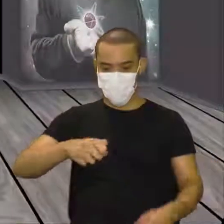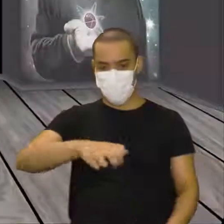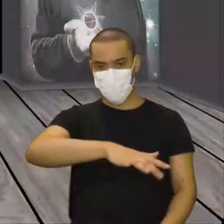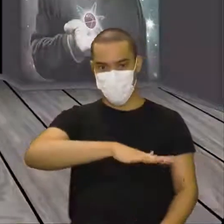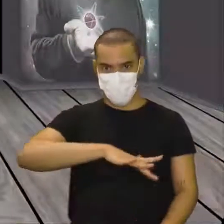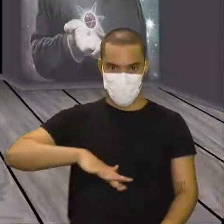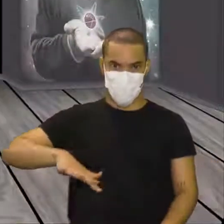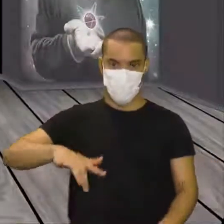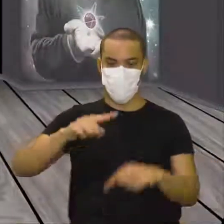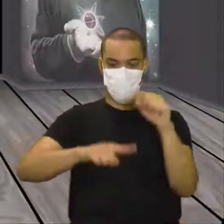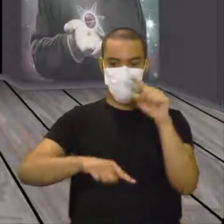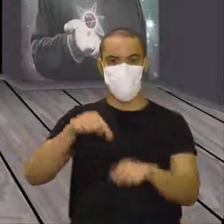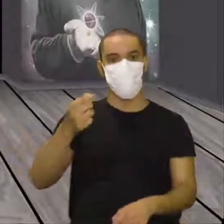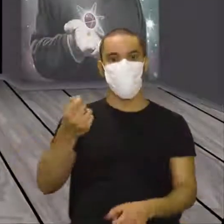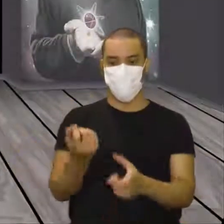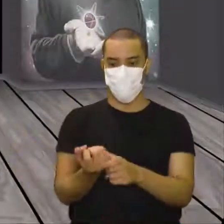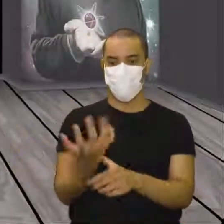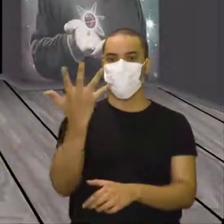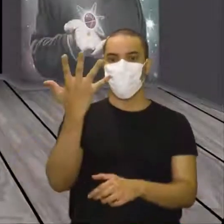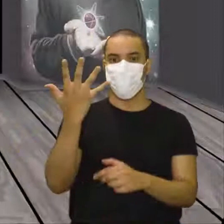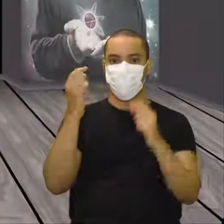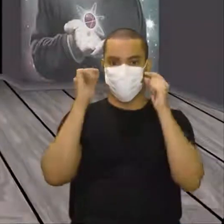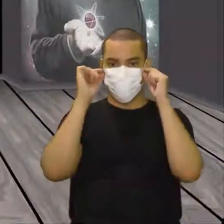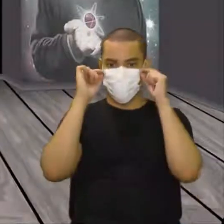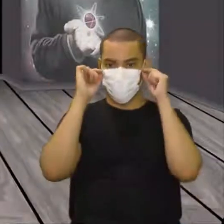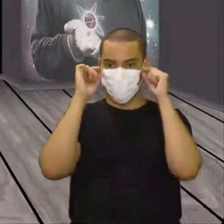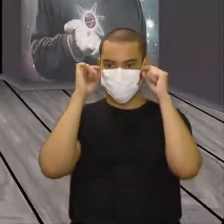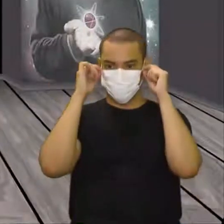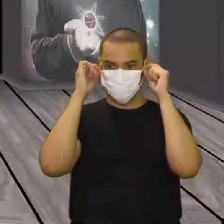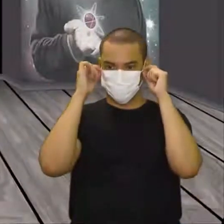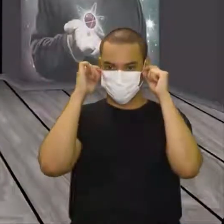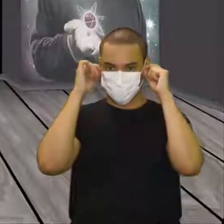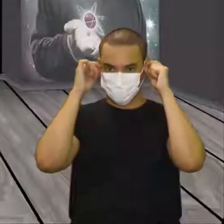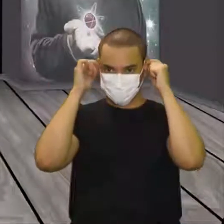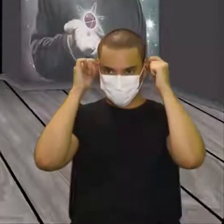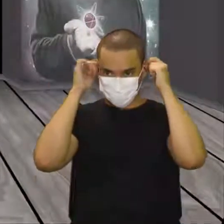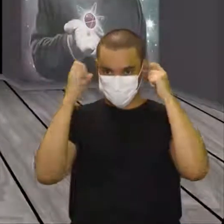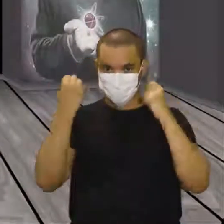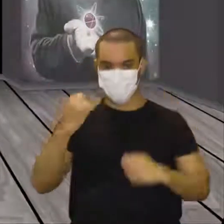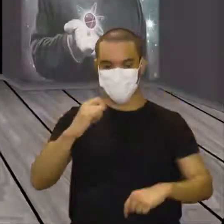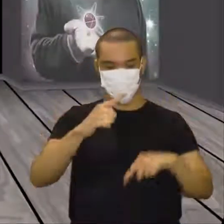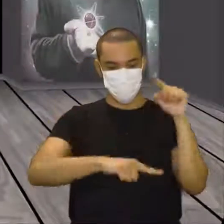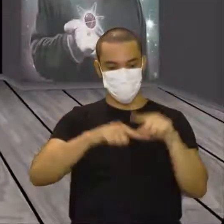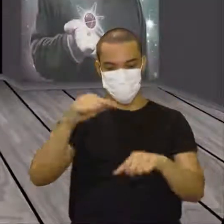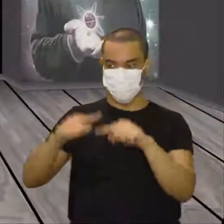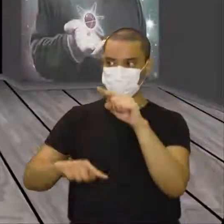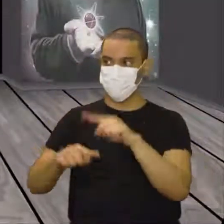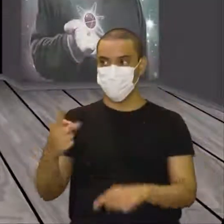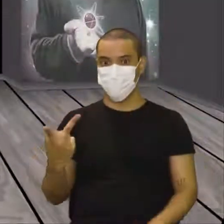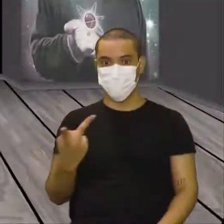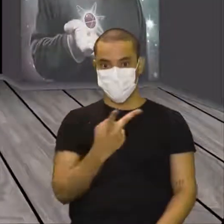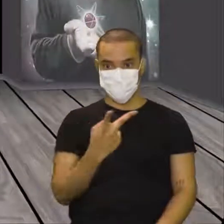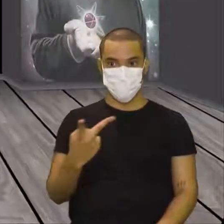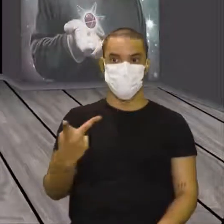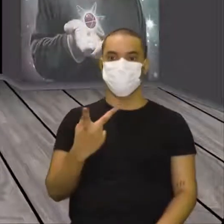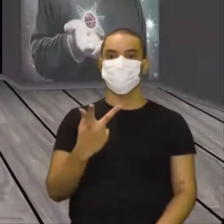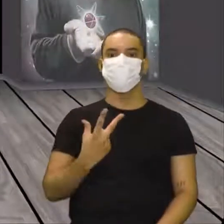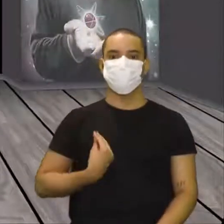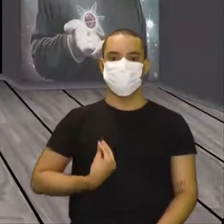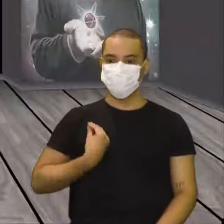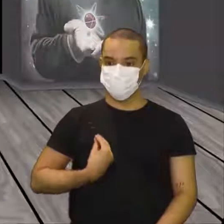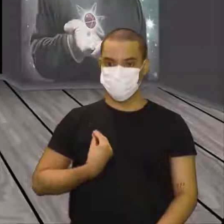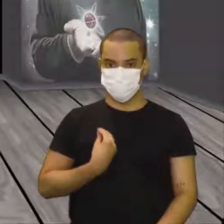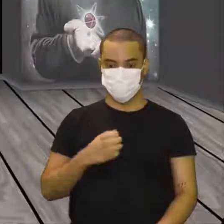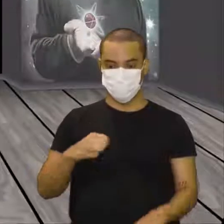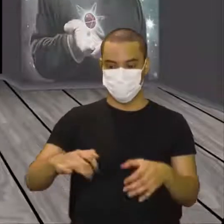elétrico. Coloquei outra carga aqui, vai gerar uma força magnética, certo? Mas ela existe sempre independente